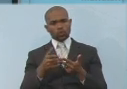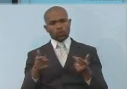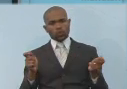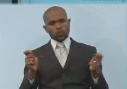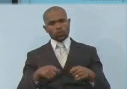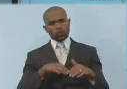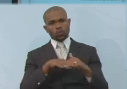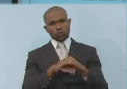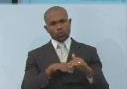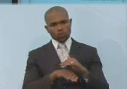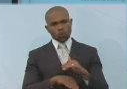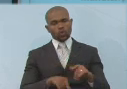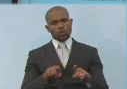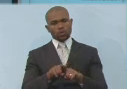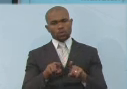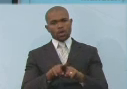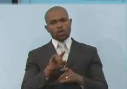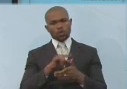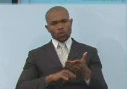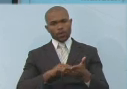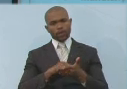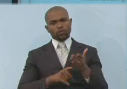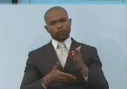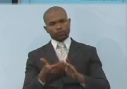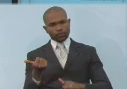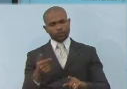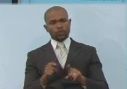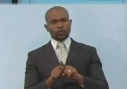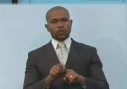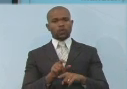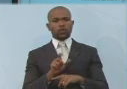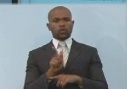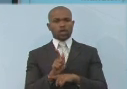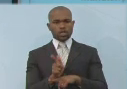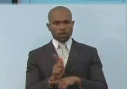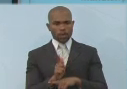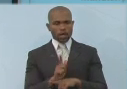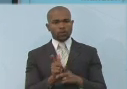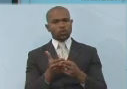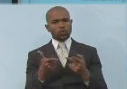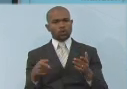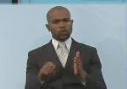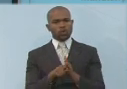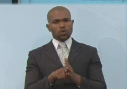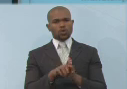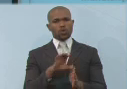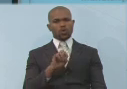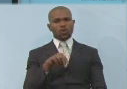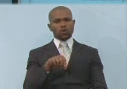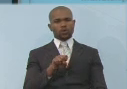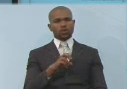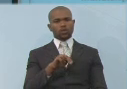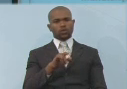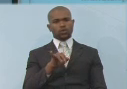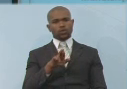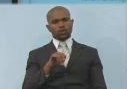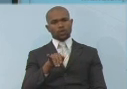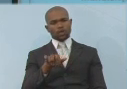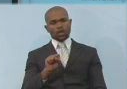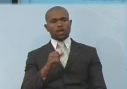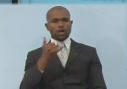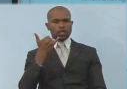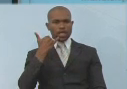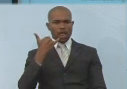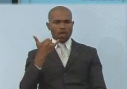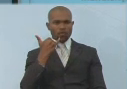e eliminação de documentos. O gerenciamento dos serviços de concessionárias, que são as concessionárias de telefonia, energia elétrica